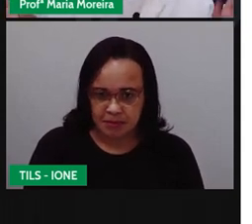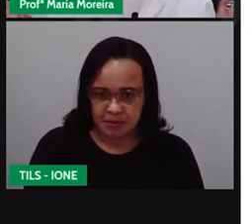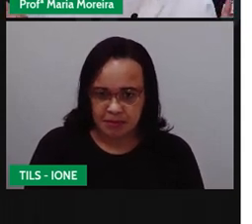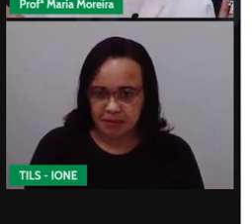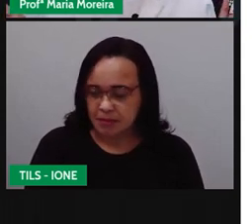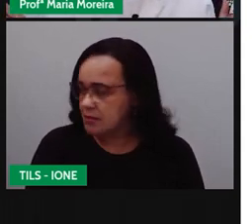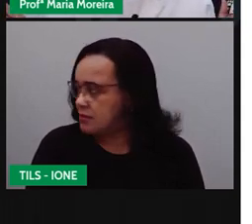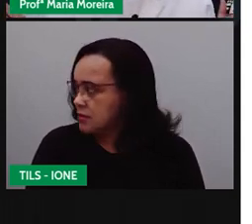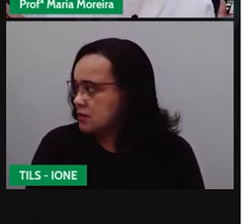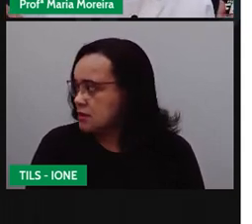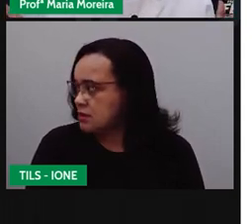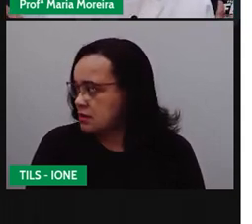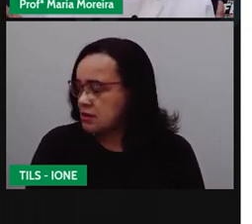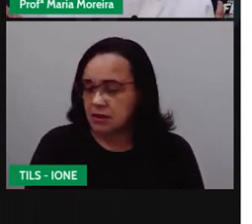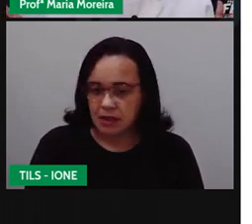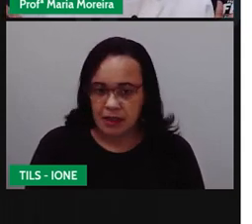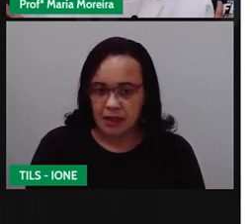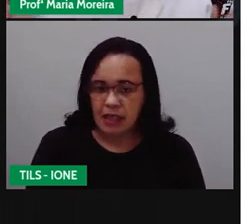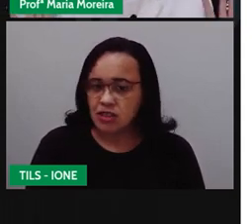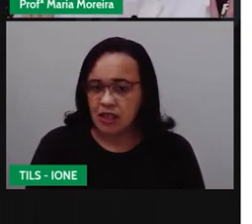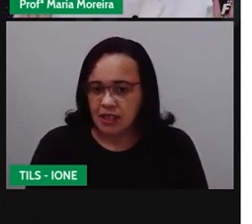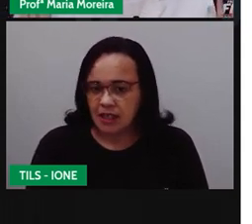Direita ou esquerda? Você acha que na esquerda tem mais?